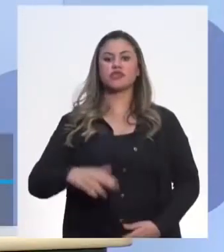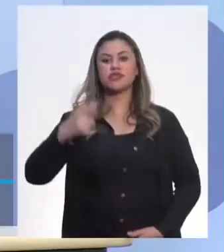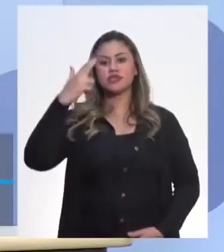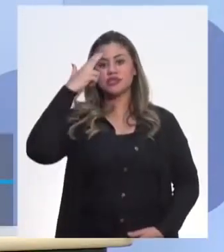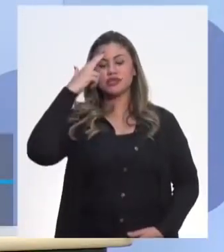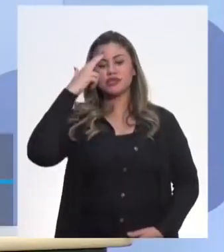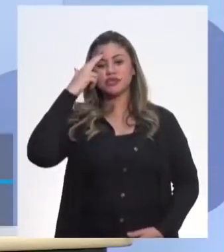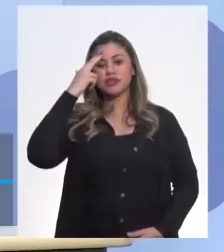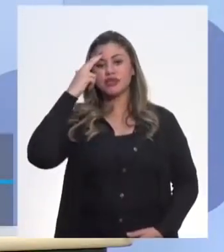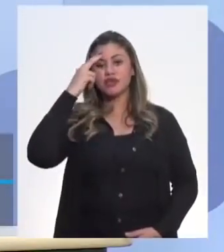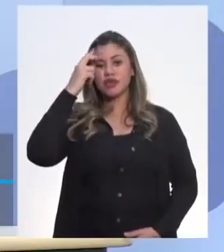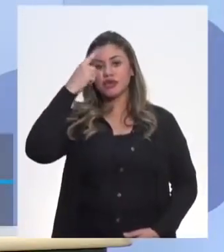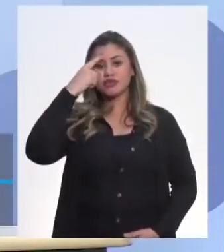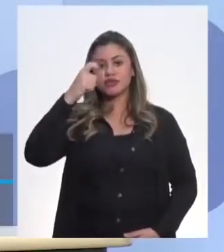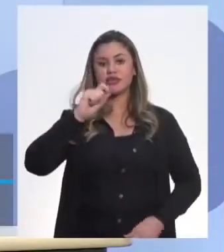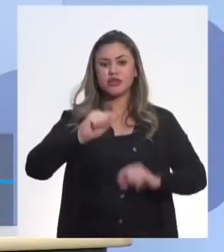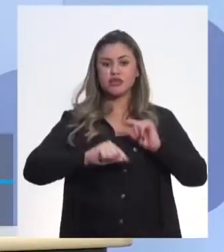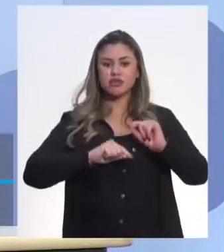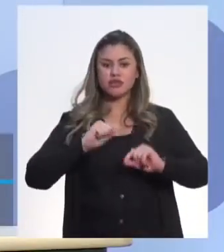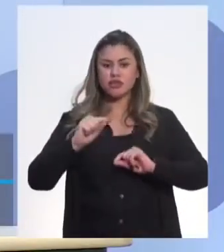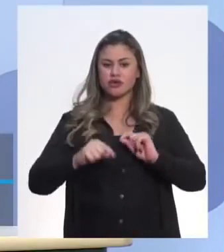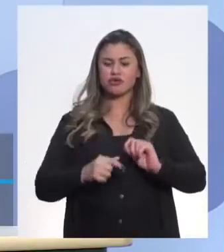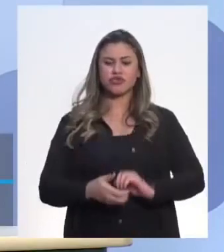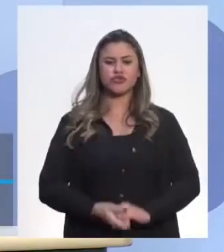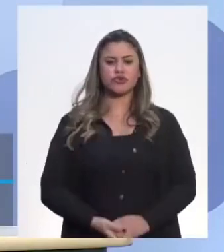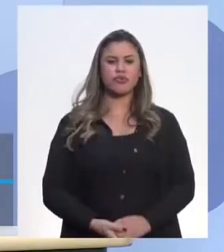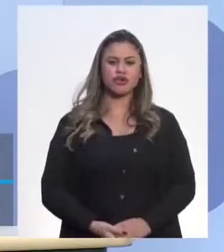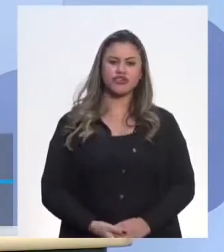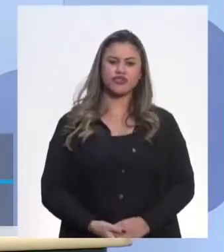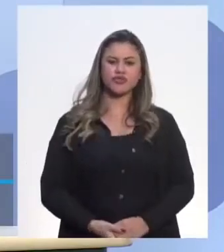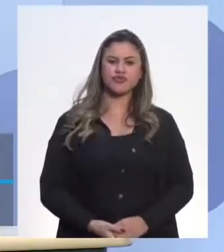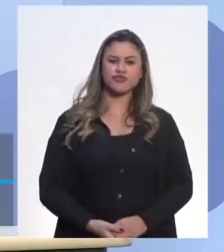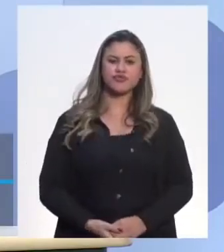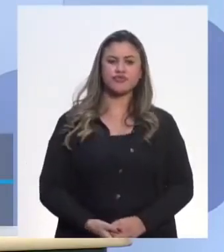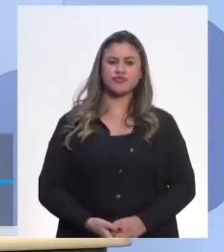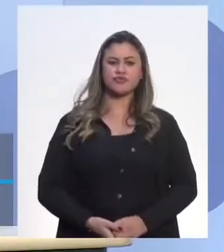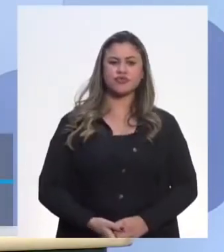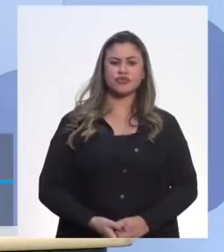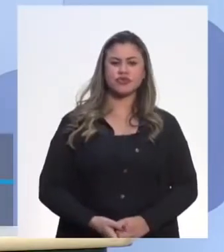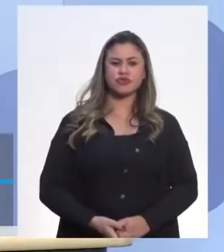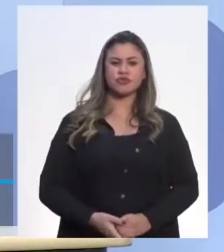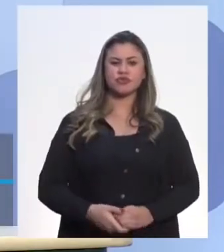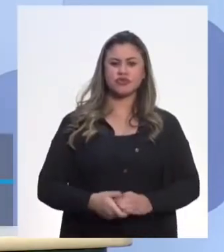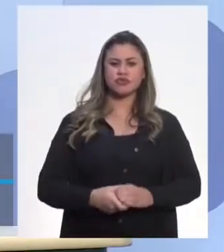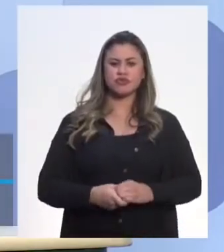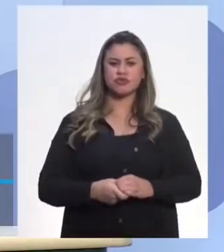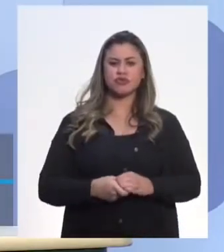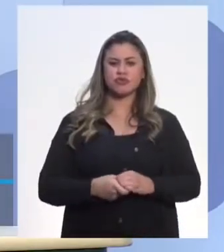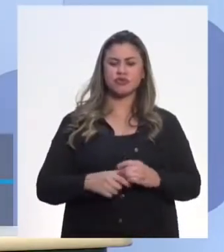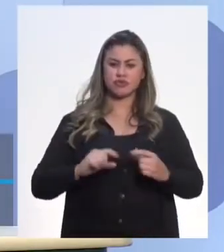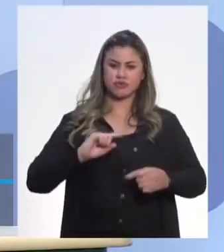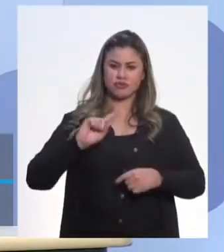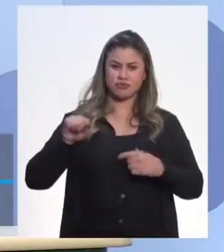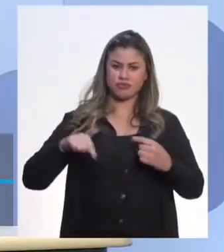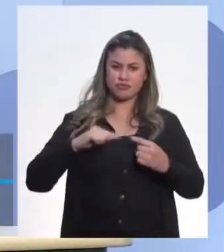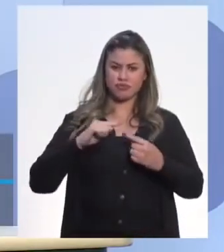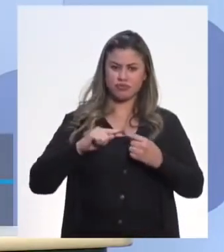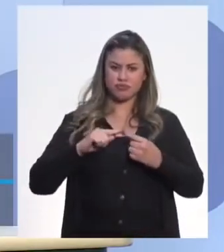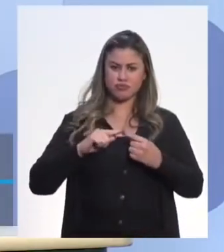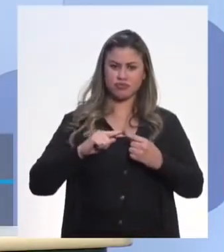usar mesmo digamos assim a intuição né fazer algumas operações com a intuição aí